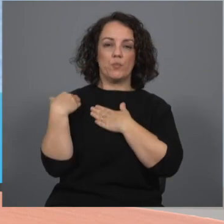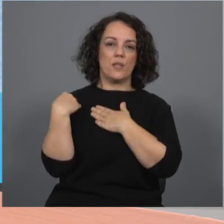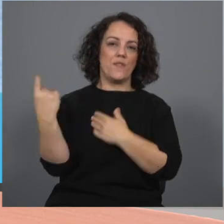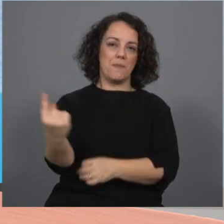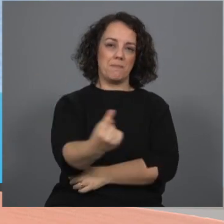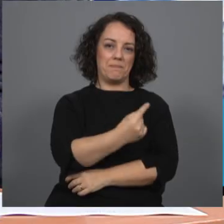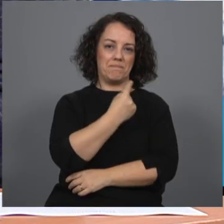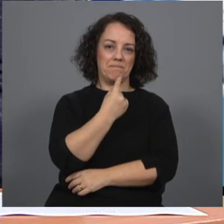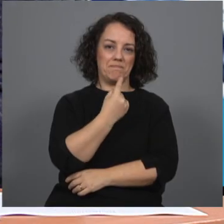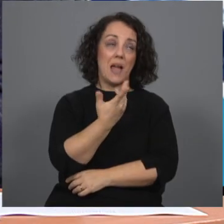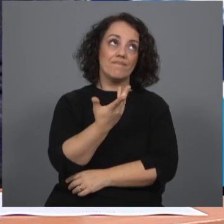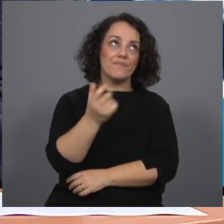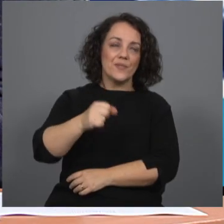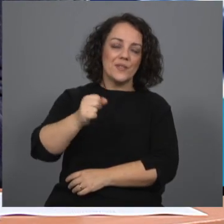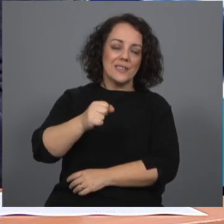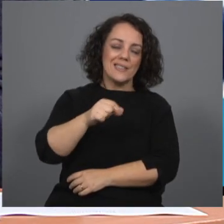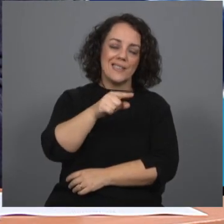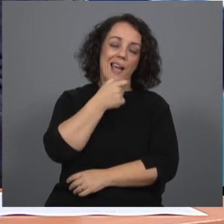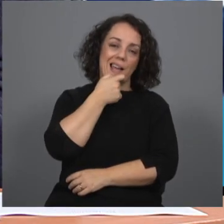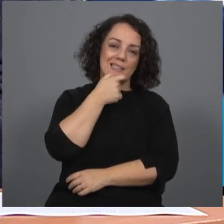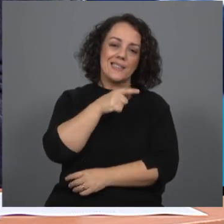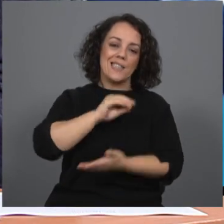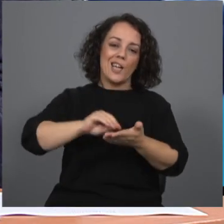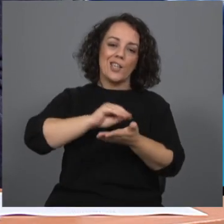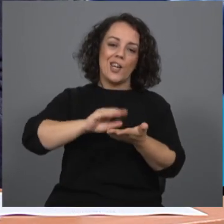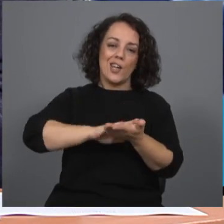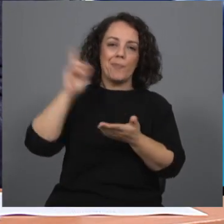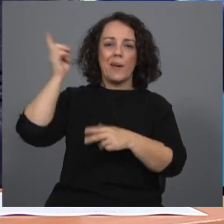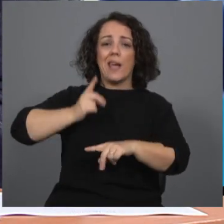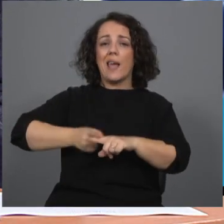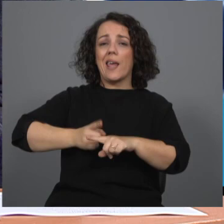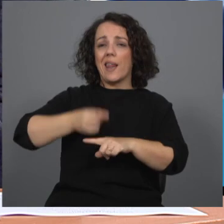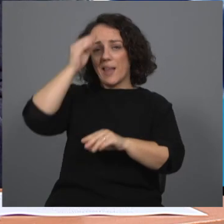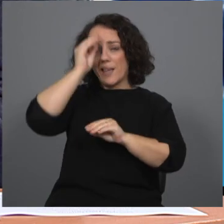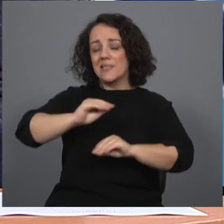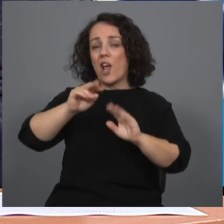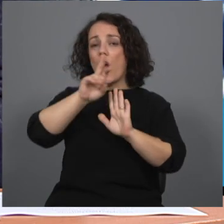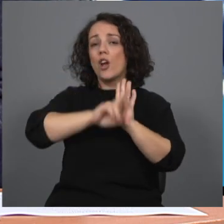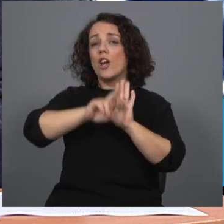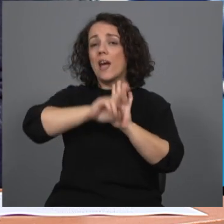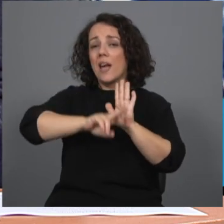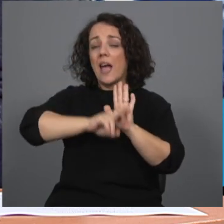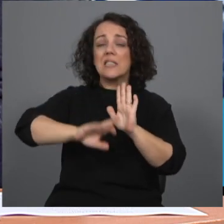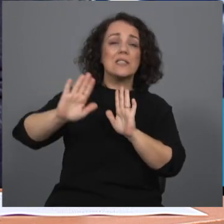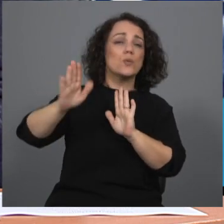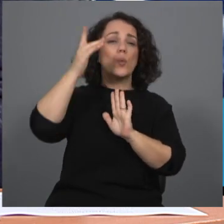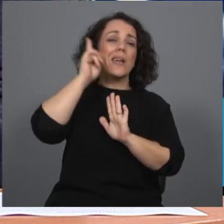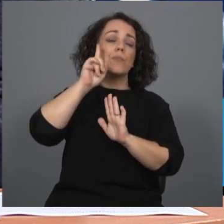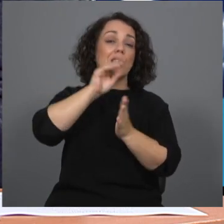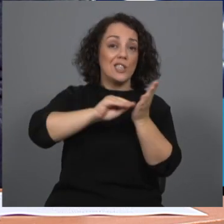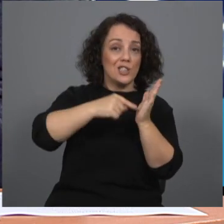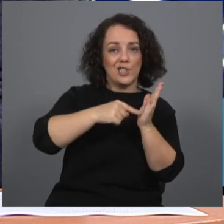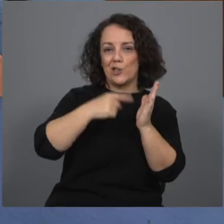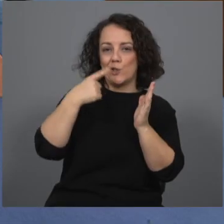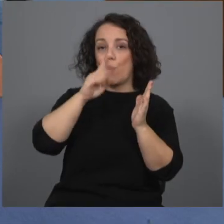não é para lá da norma escrita, não é? Como os gregos ensinam, as normas mais importantes não são as escritas. E esperemos que essas se